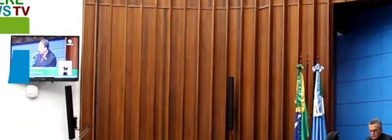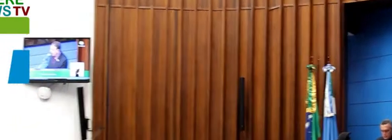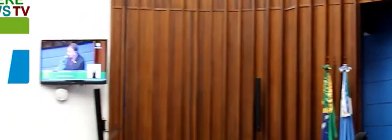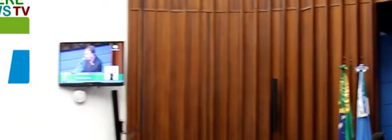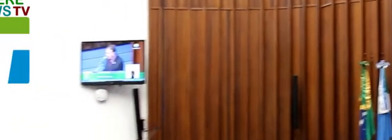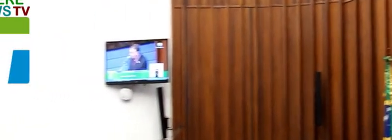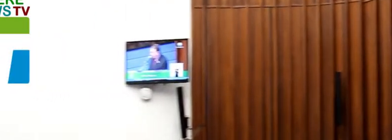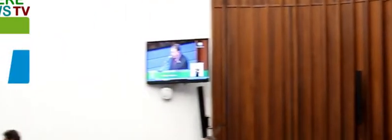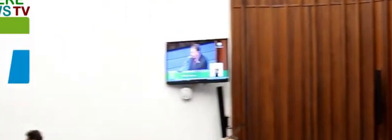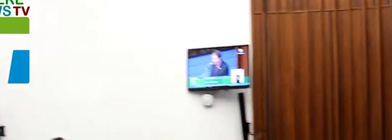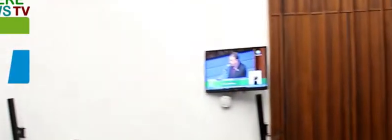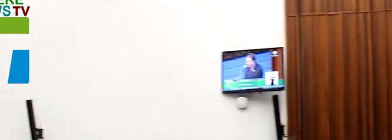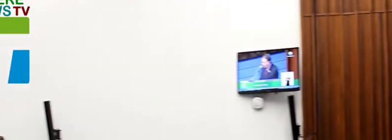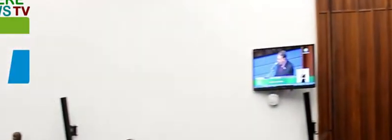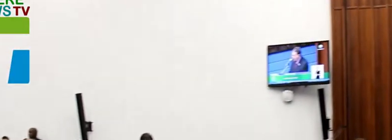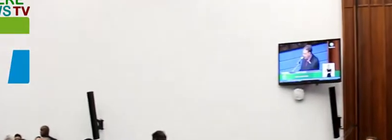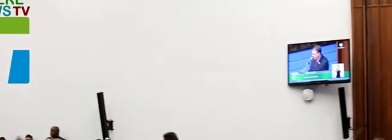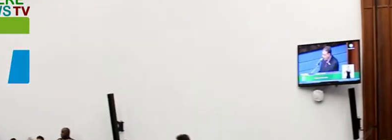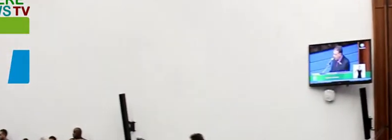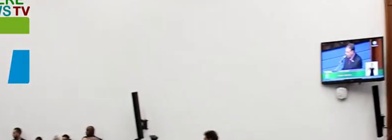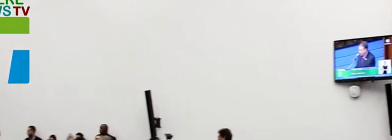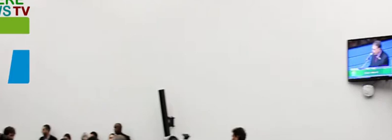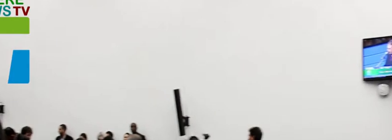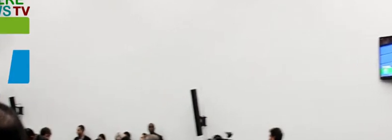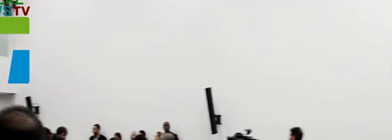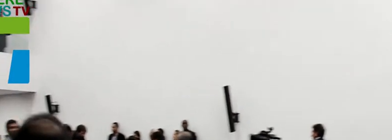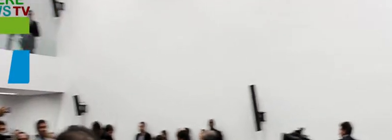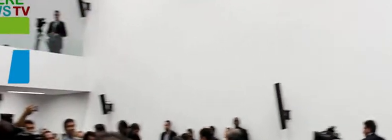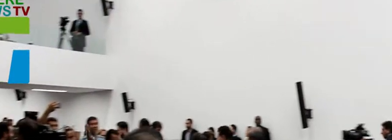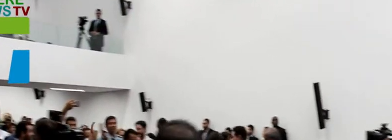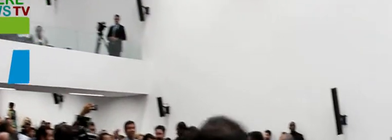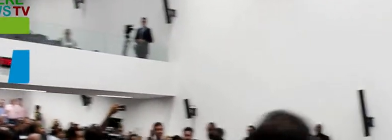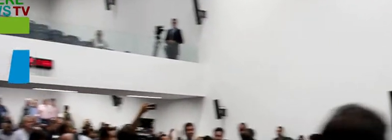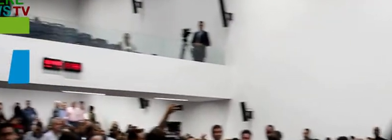comissionados e chamar os concursados, que ele não chamou. Tem um concurso de